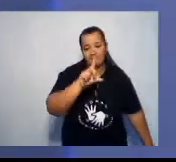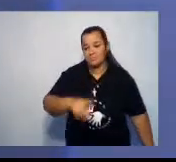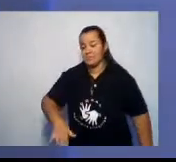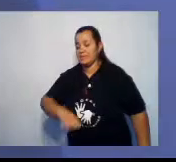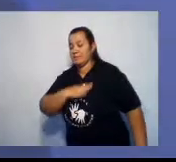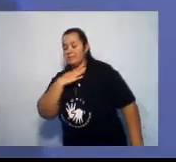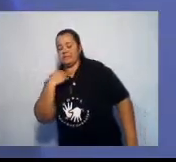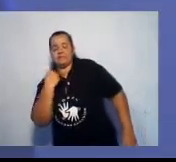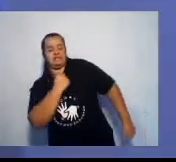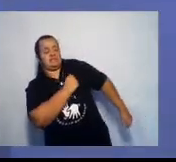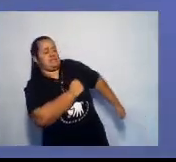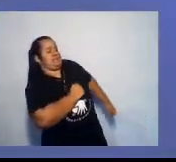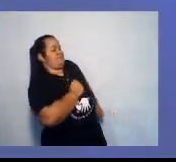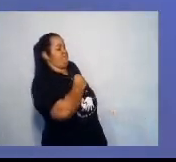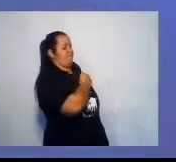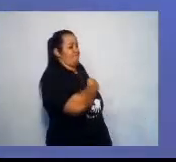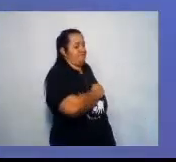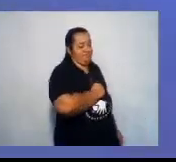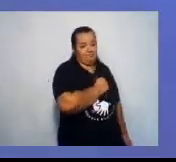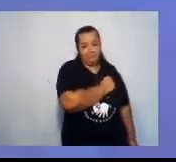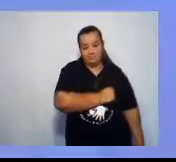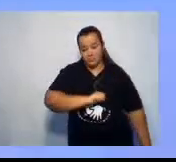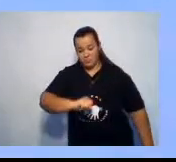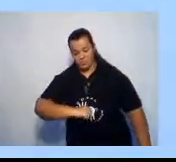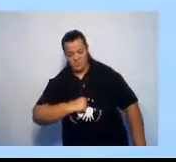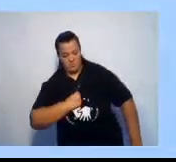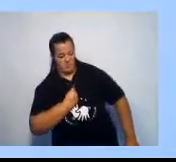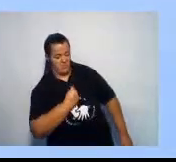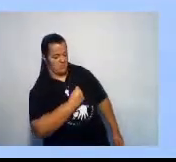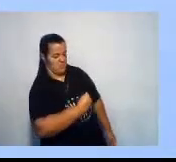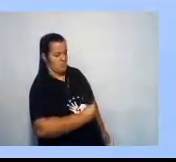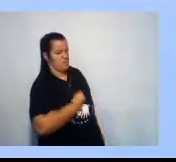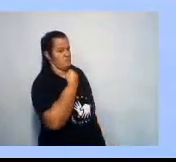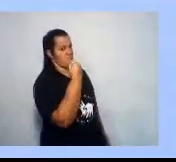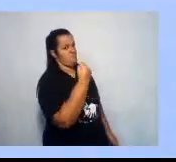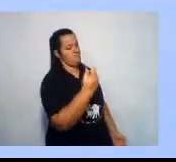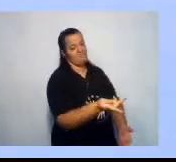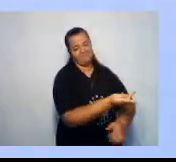Tá morrendo de saudade por orgulho. Não vem me